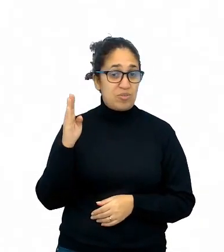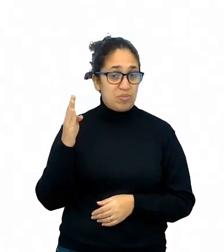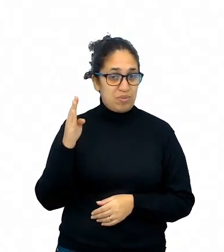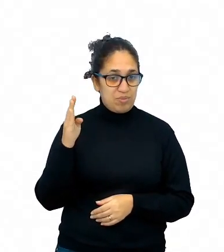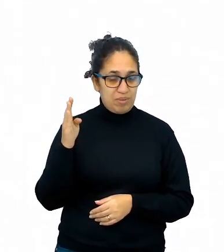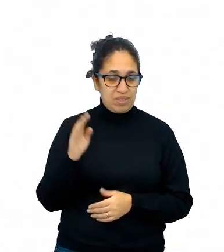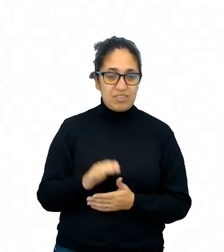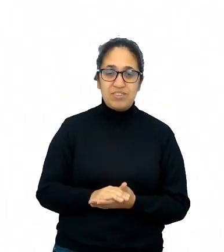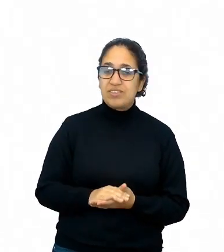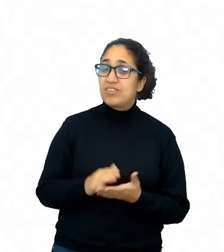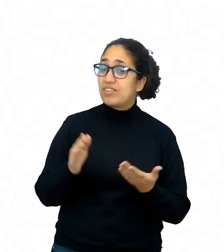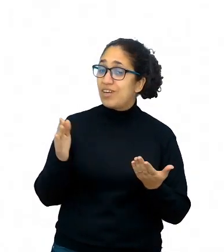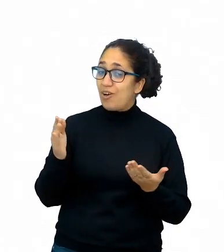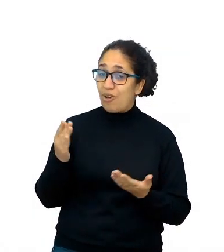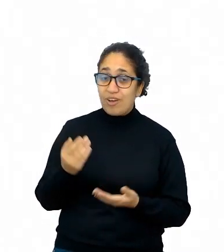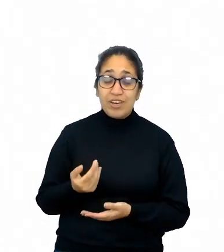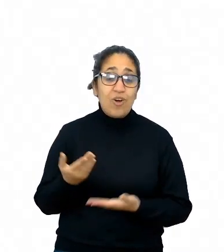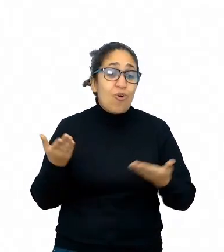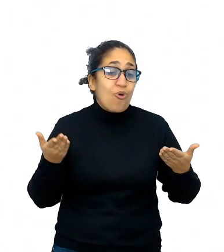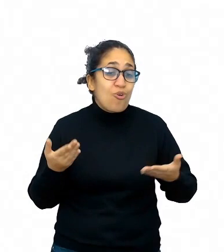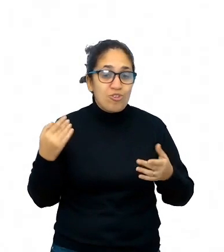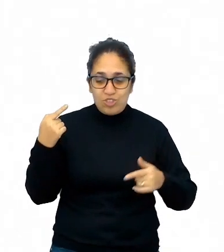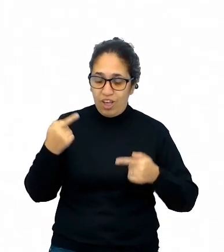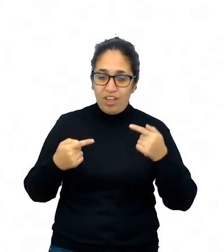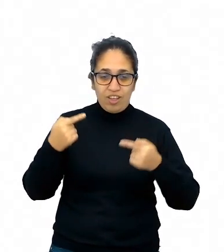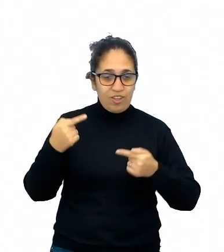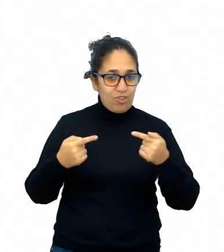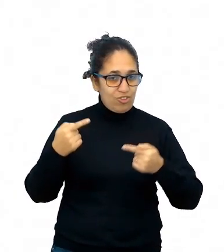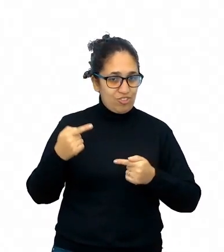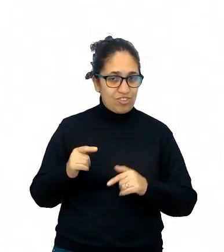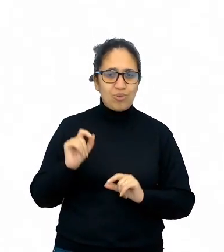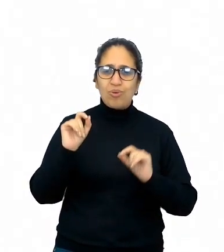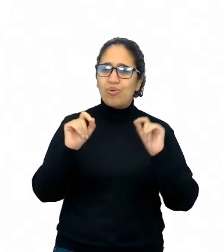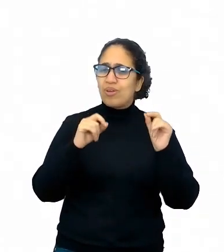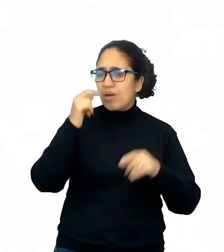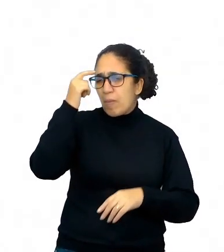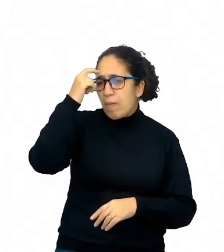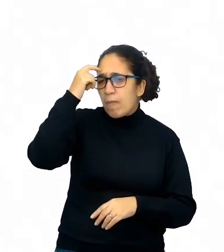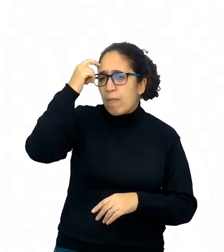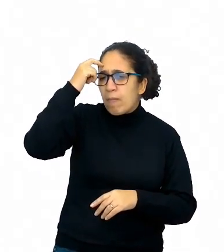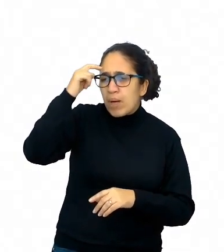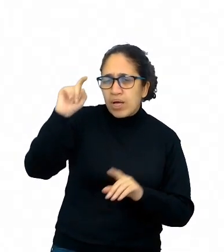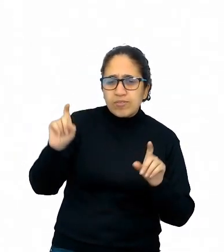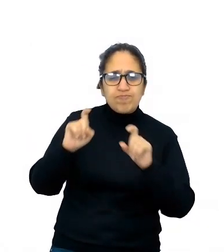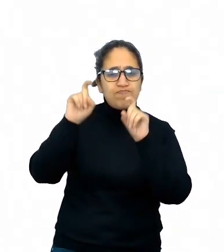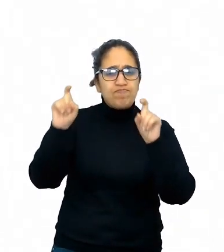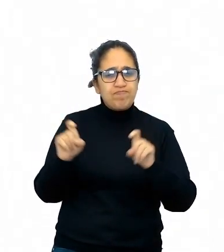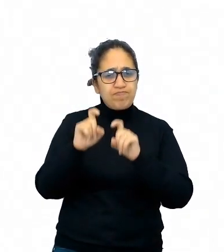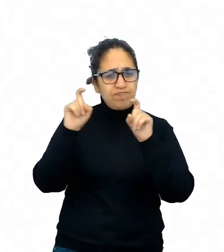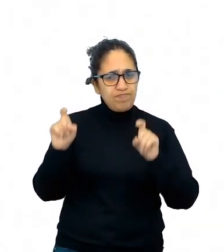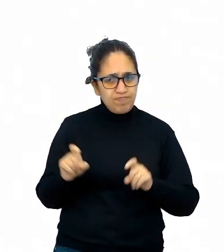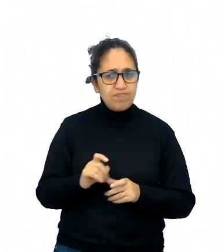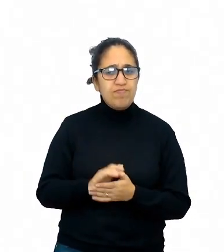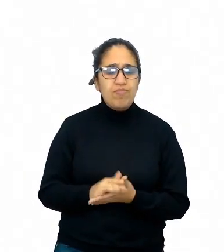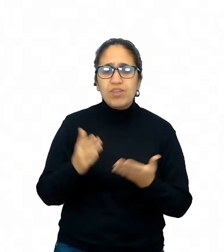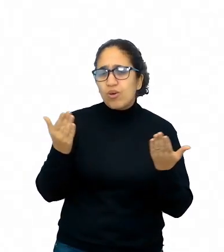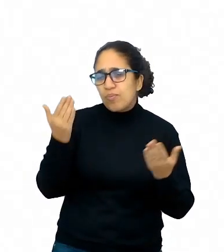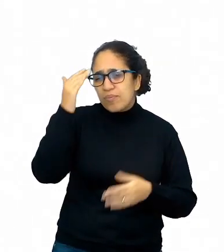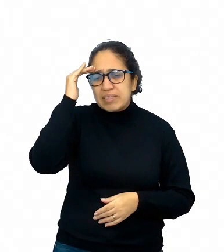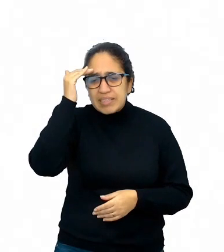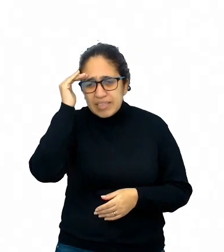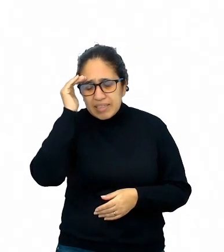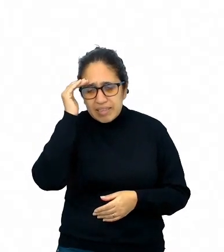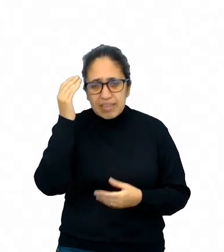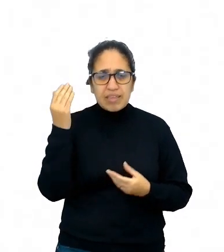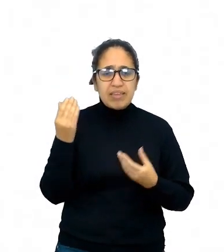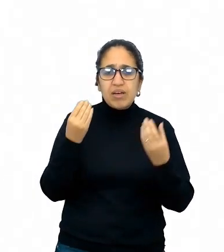dessa vez a gente trouxe aqui para discussão sobre o pensamento computacional. E para a gente entender de que